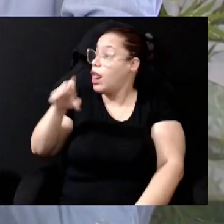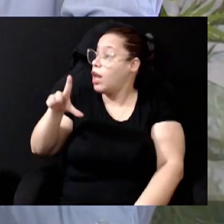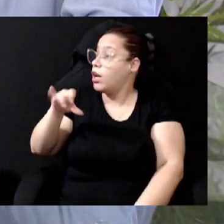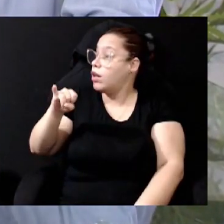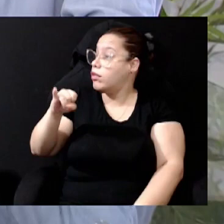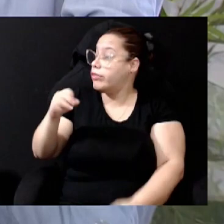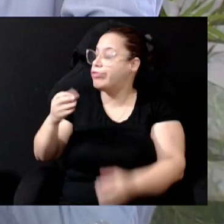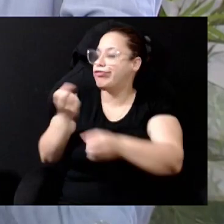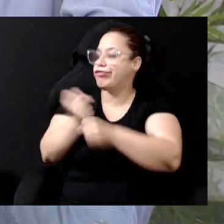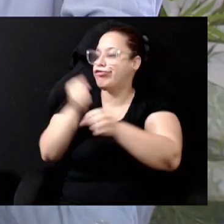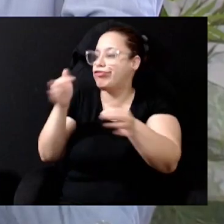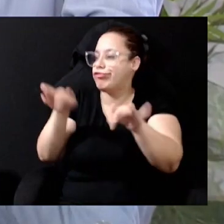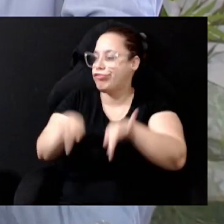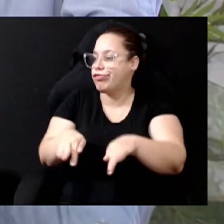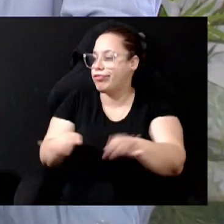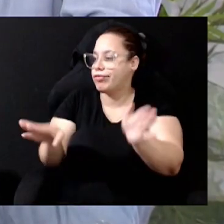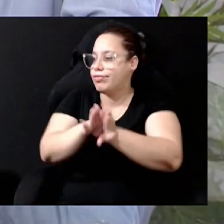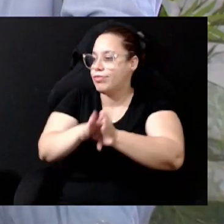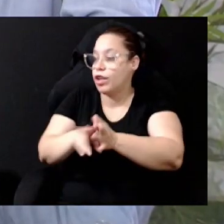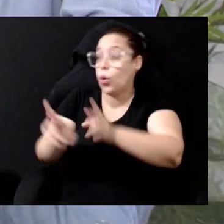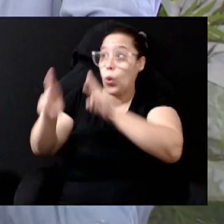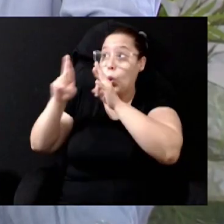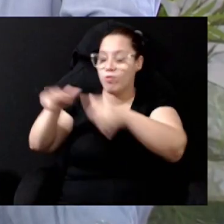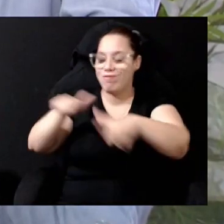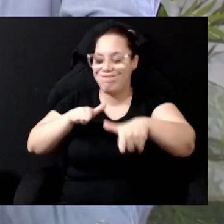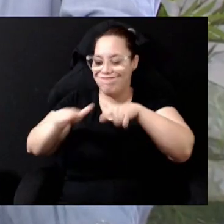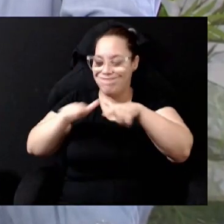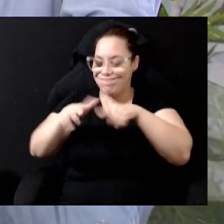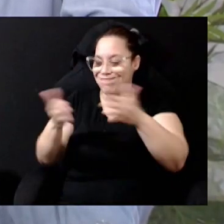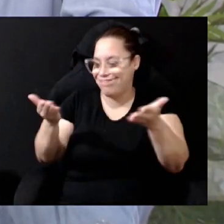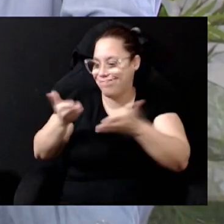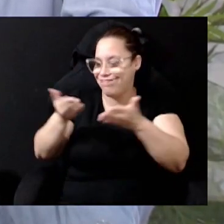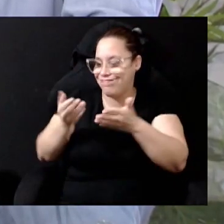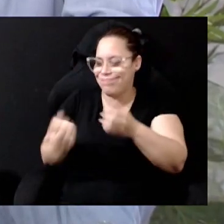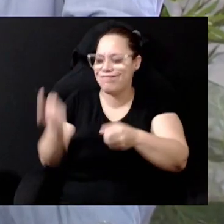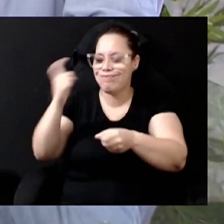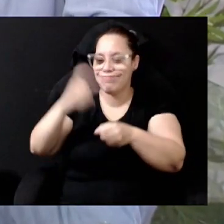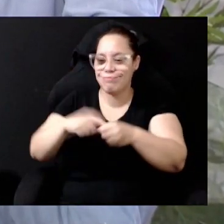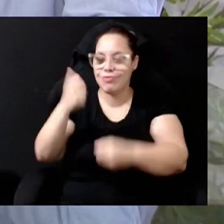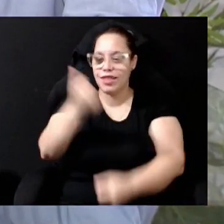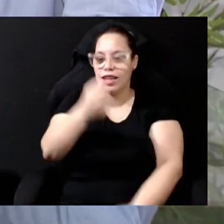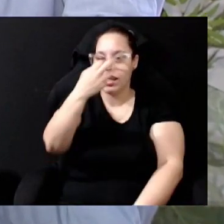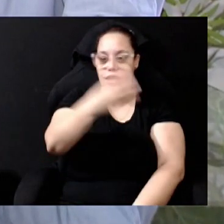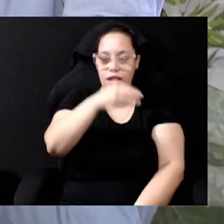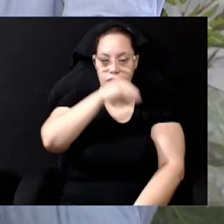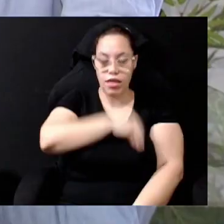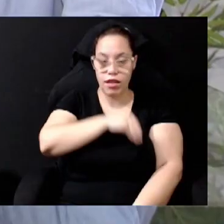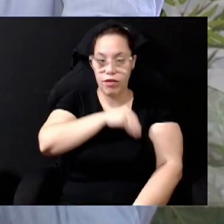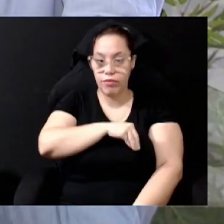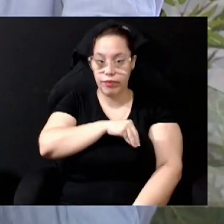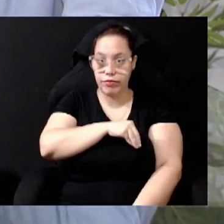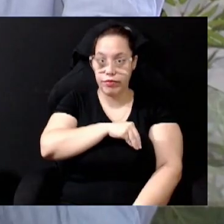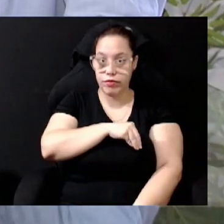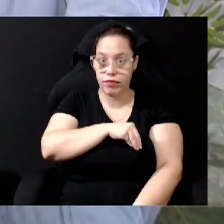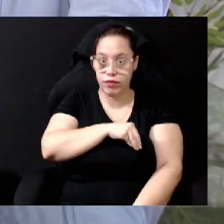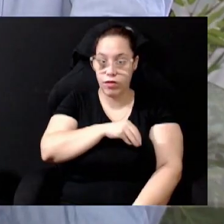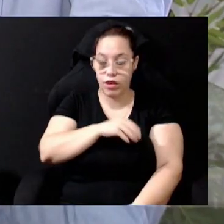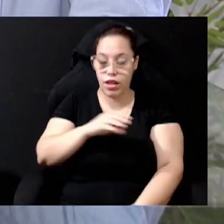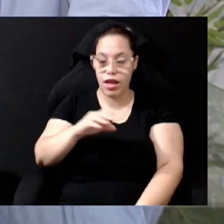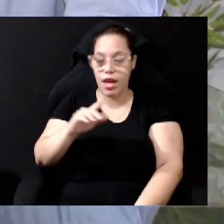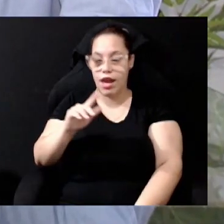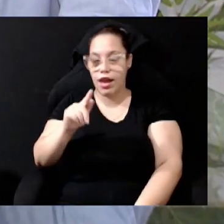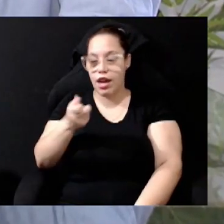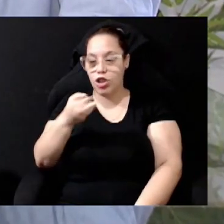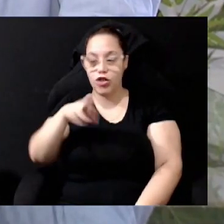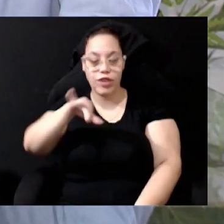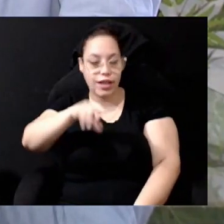né? E a expectativa do trabalhador agora se volta para o 13º salário, também chamado de gratificação natalina. Então, para a